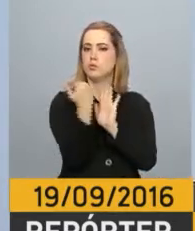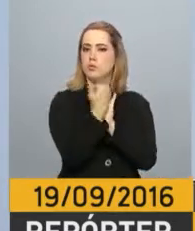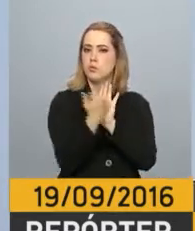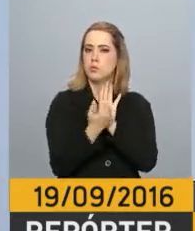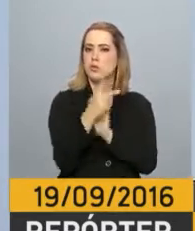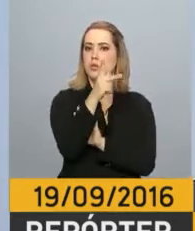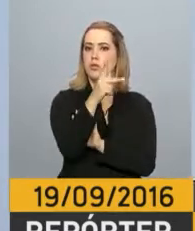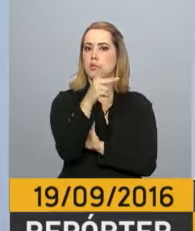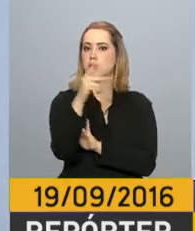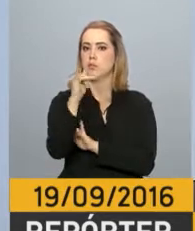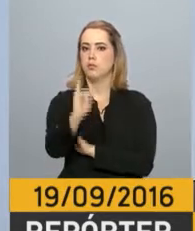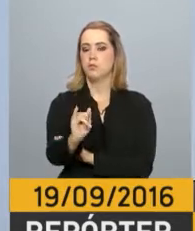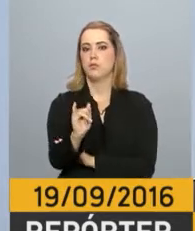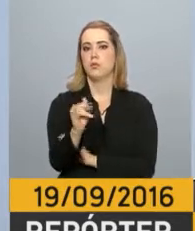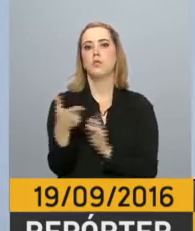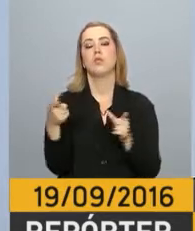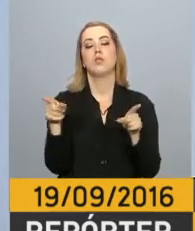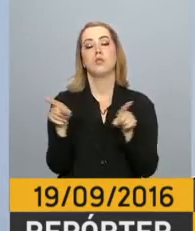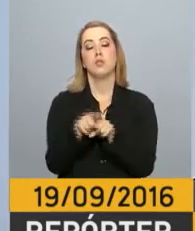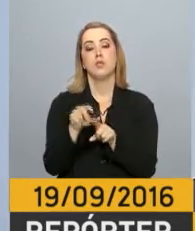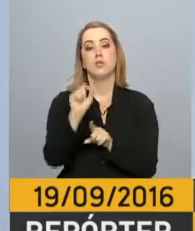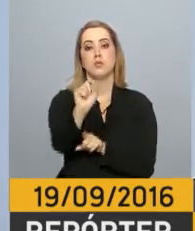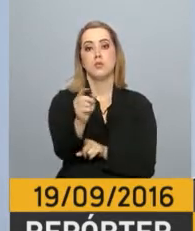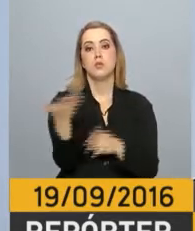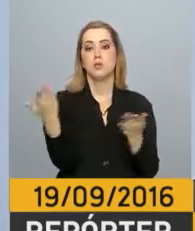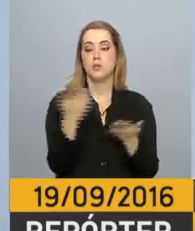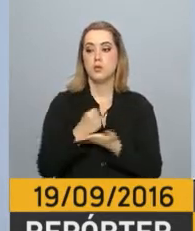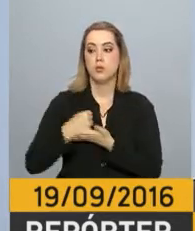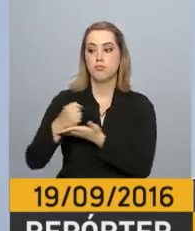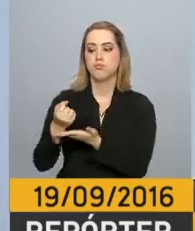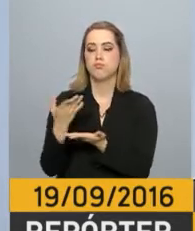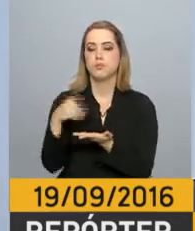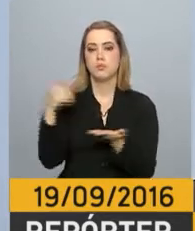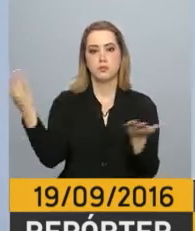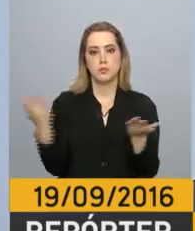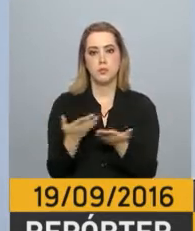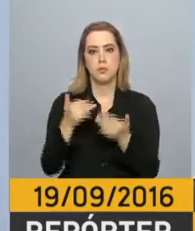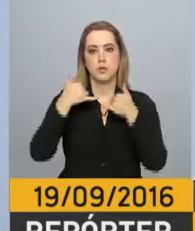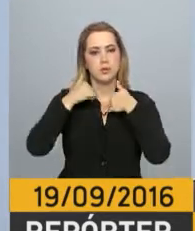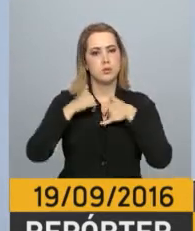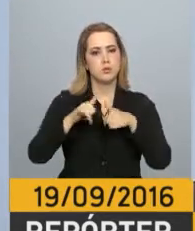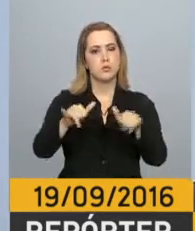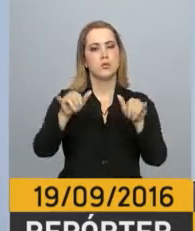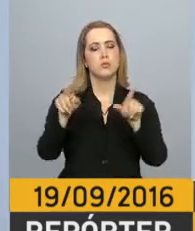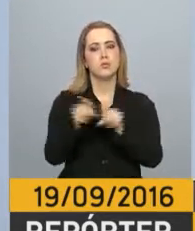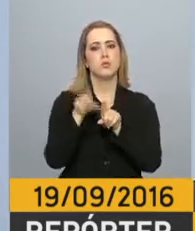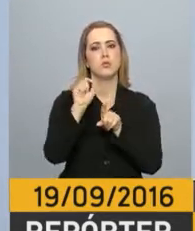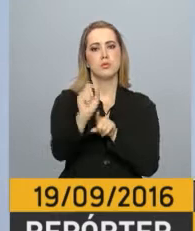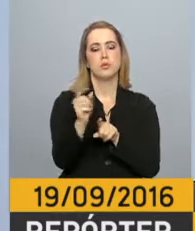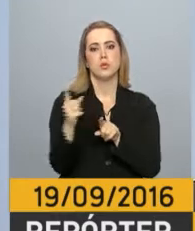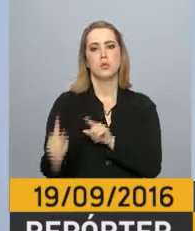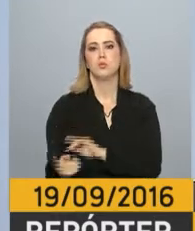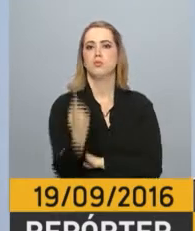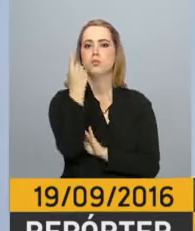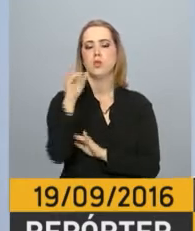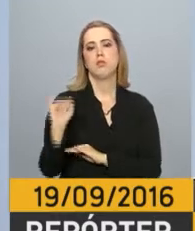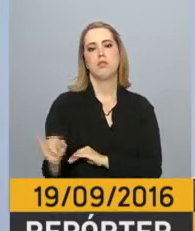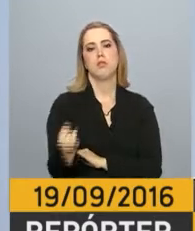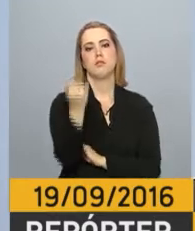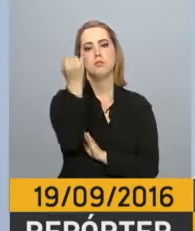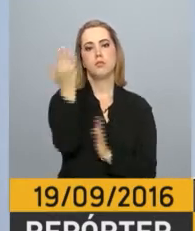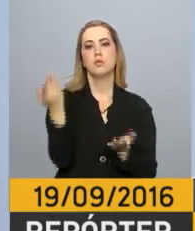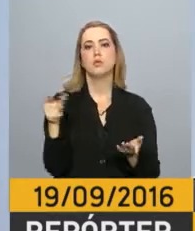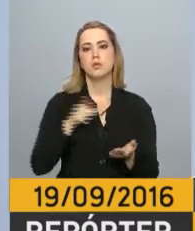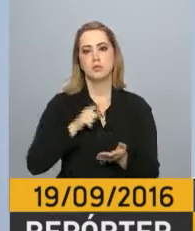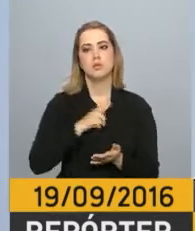caso da desmobilização de alguns ativos. Está colocada as distribuidoras do sistema Eletrobras como uma das oportunidades,